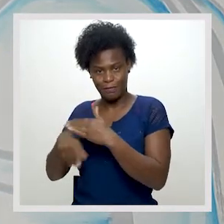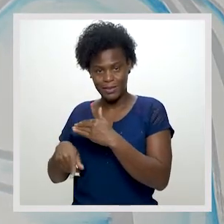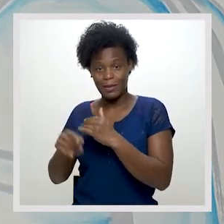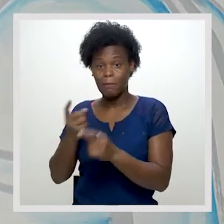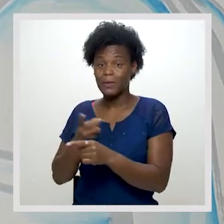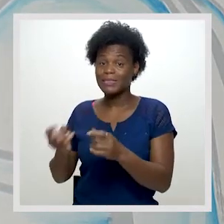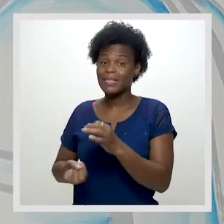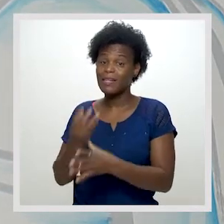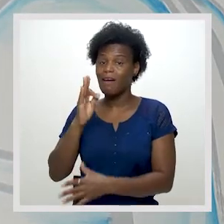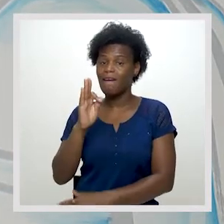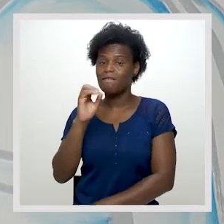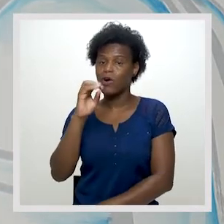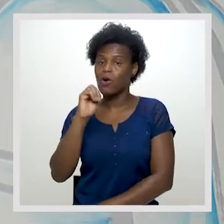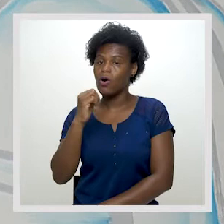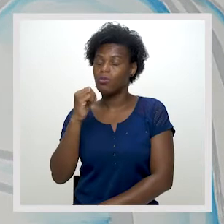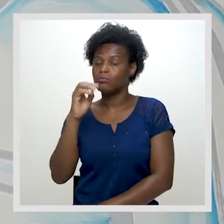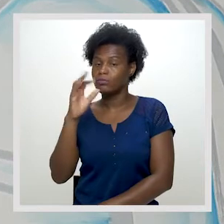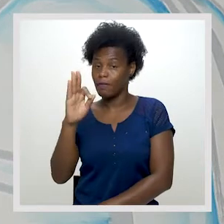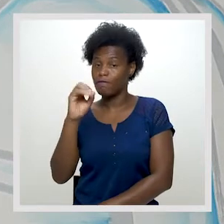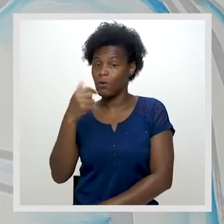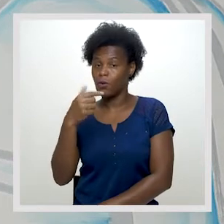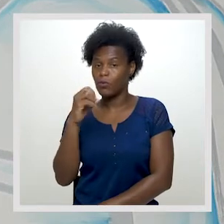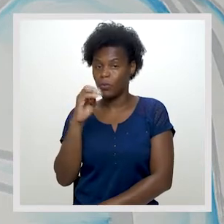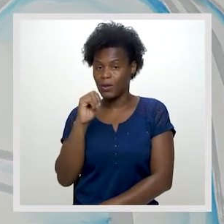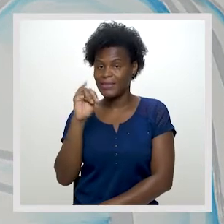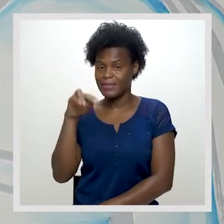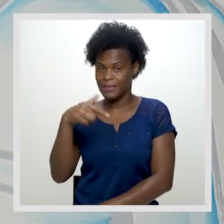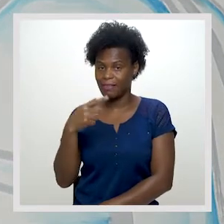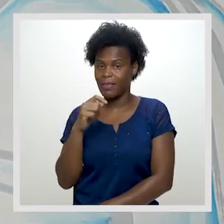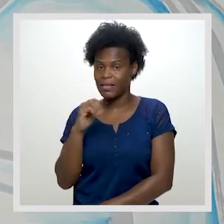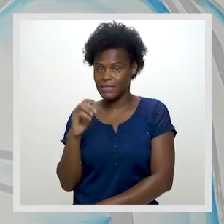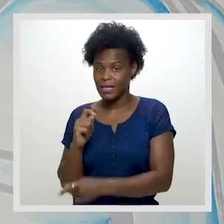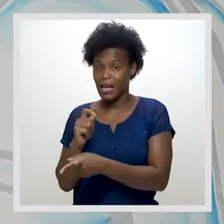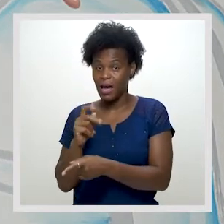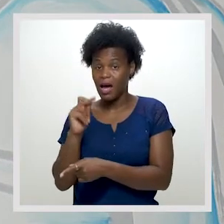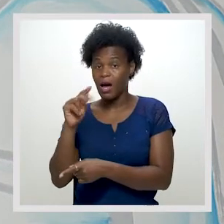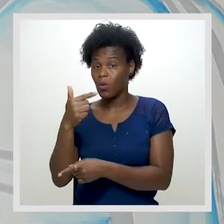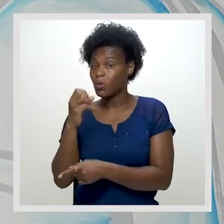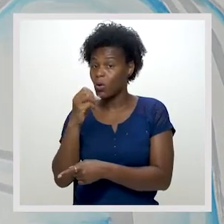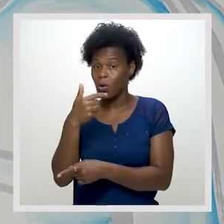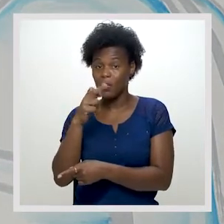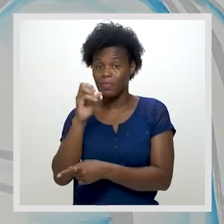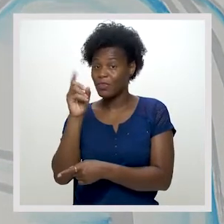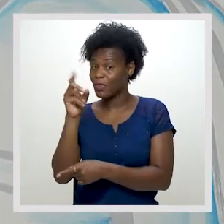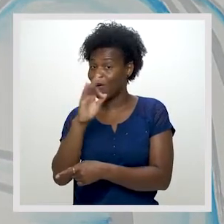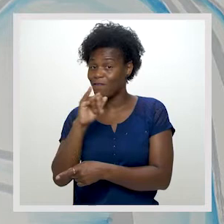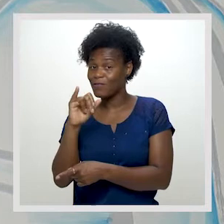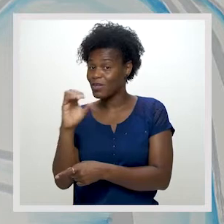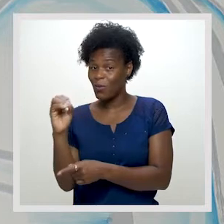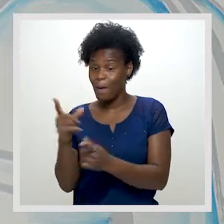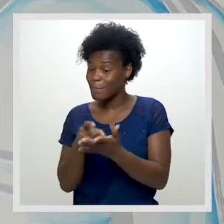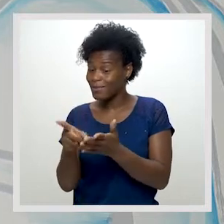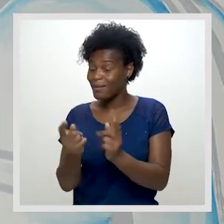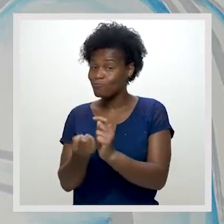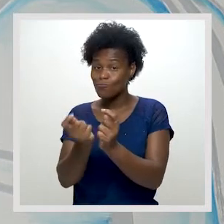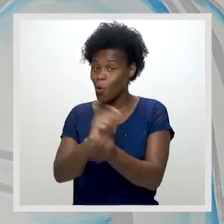a fotossíntese. E esses autotróficos eram considerados como já não eram bactérias. Deixaram de ser bactérias, passaram a ser o